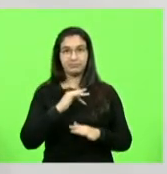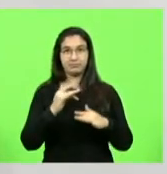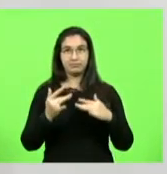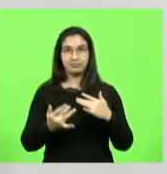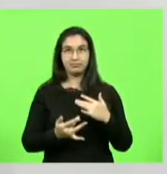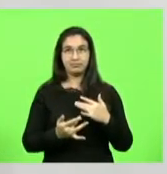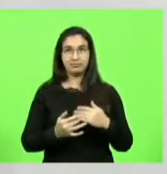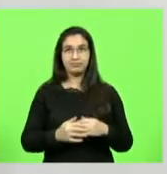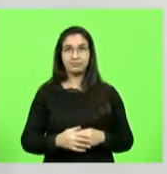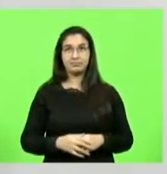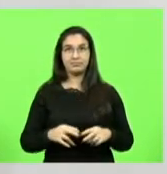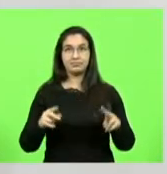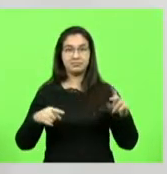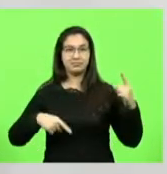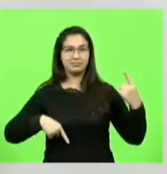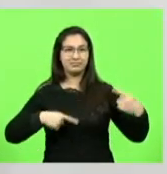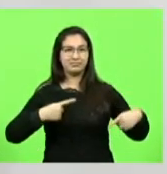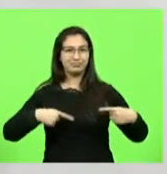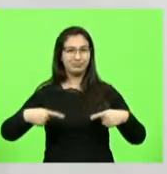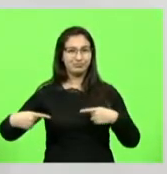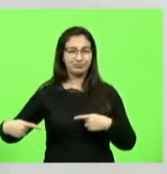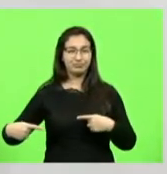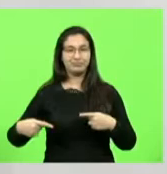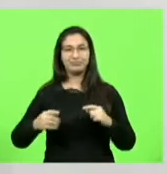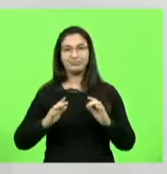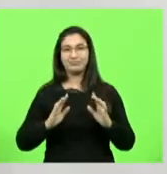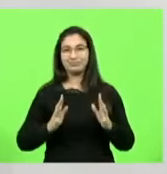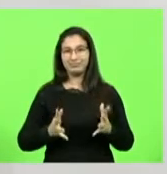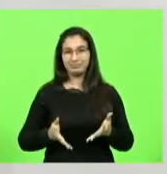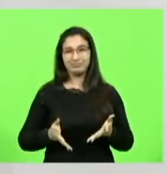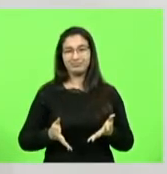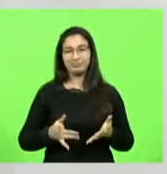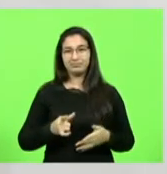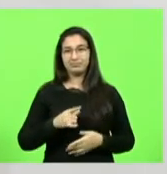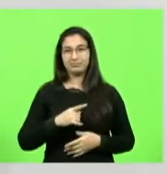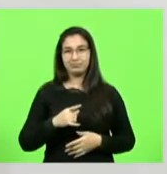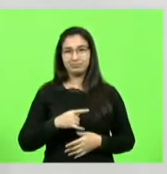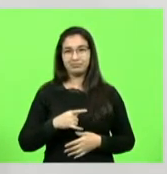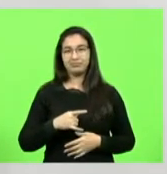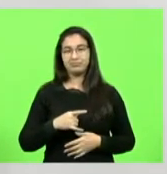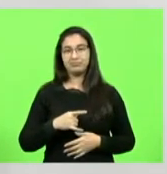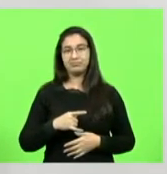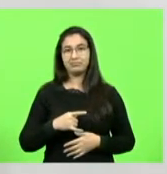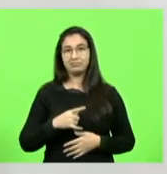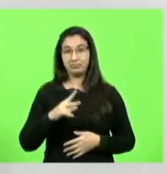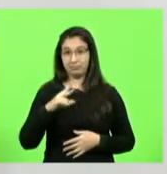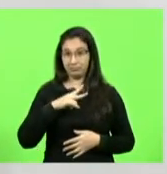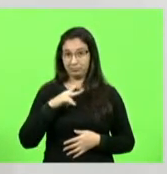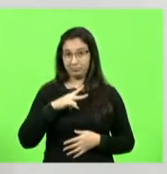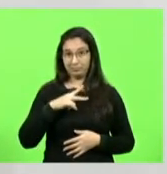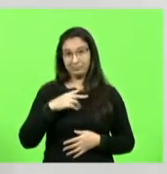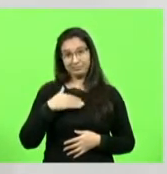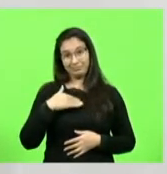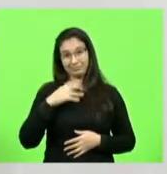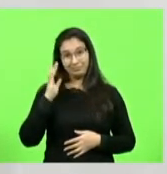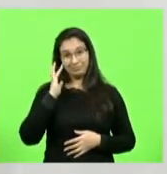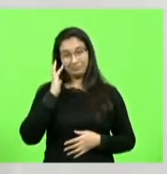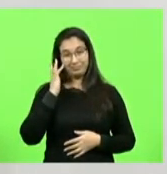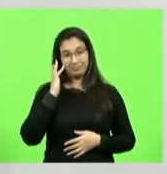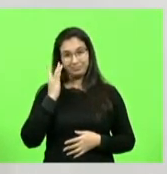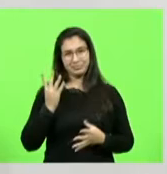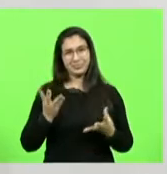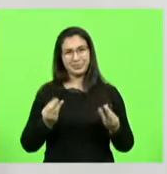essa discussão vem tomando um contexto, pelo menos pessoal para mim,